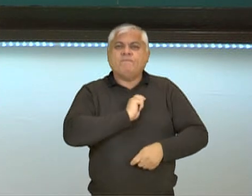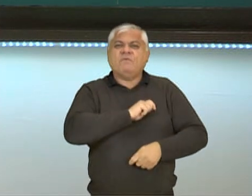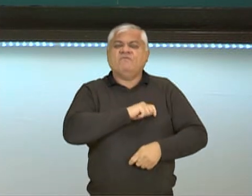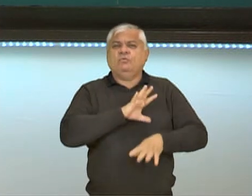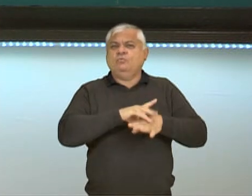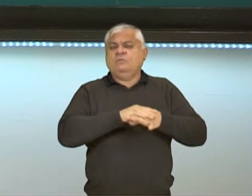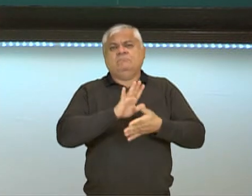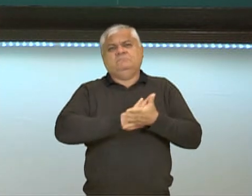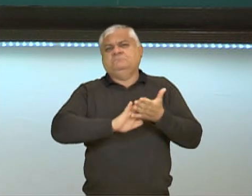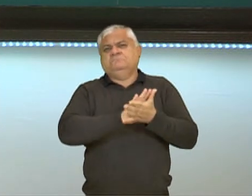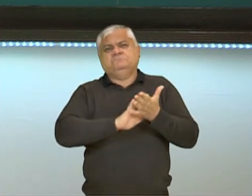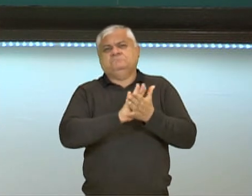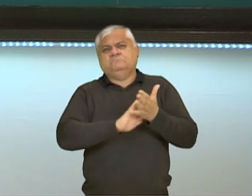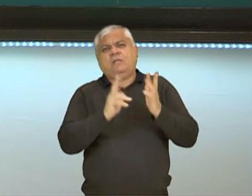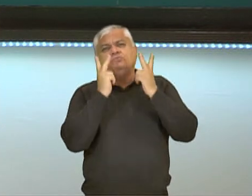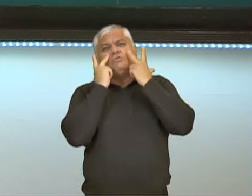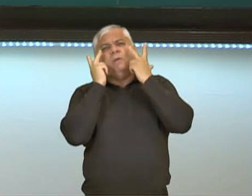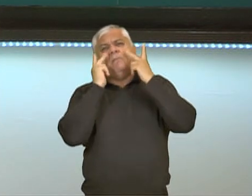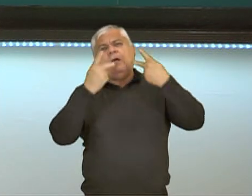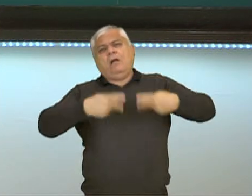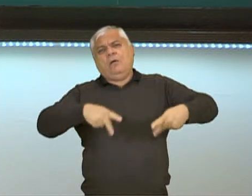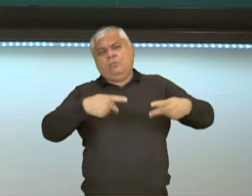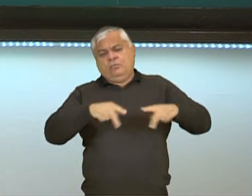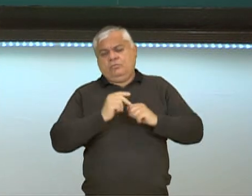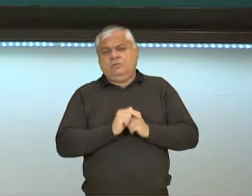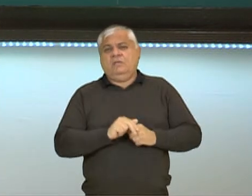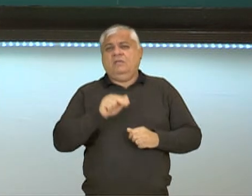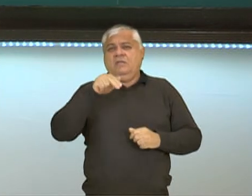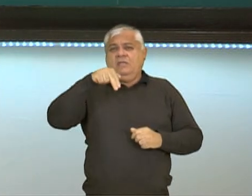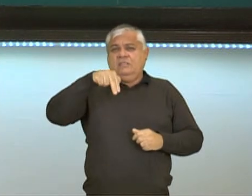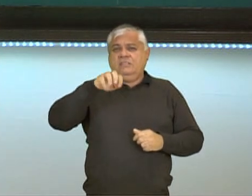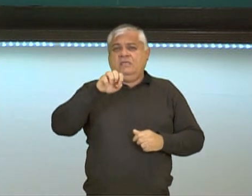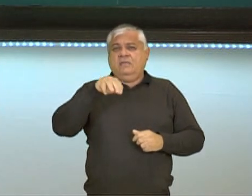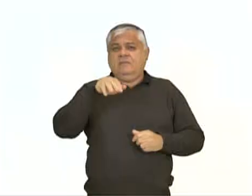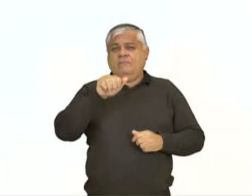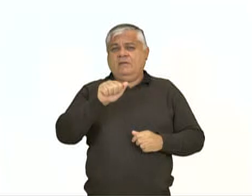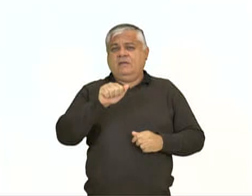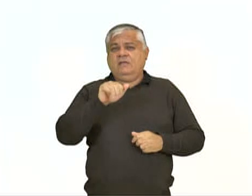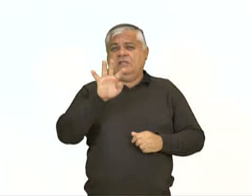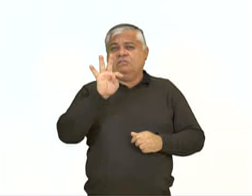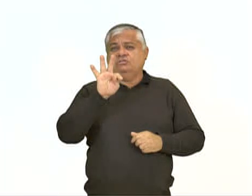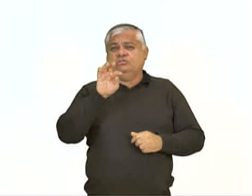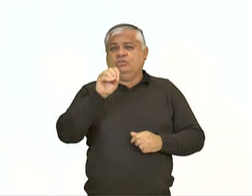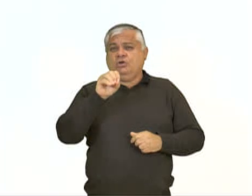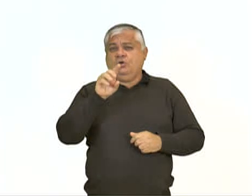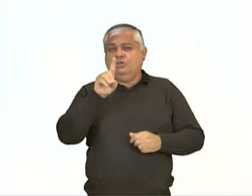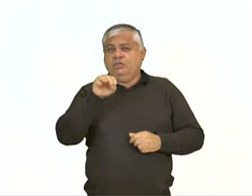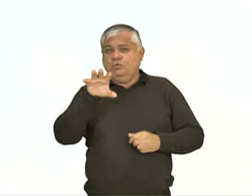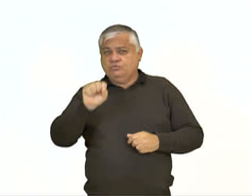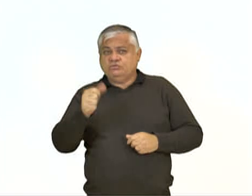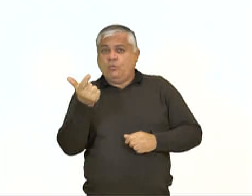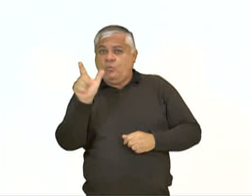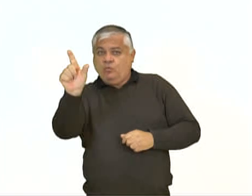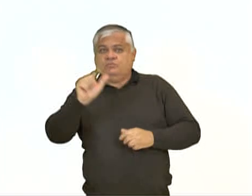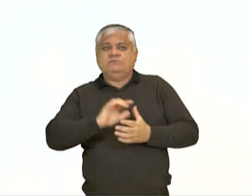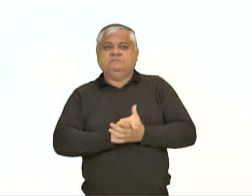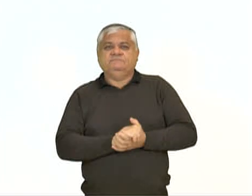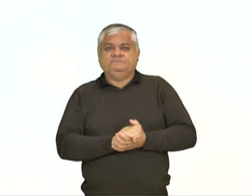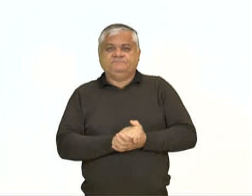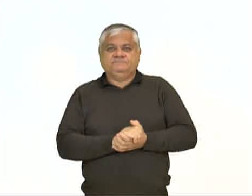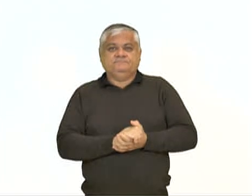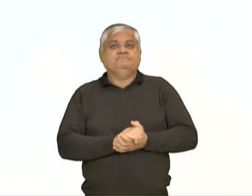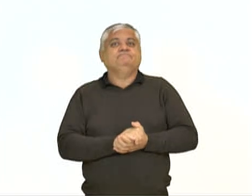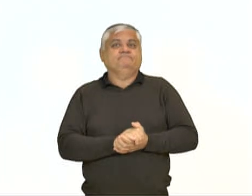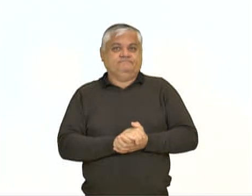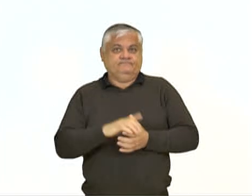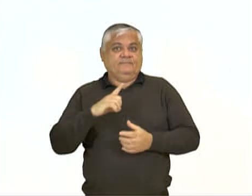São outros organismos nematóides que provocam. Existem também as espécies, olha aqui,